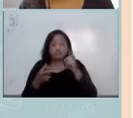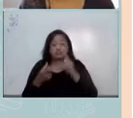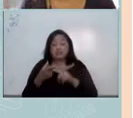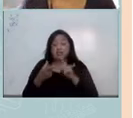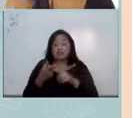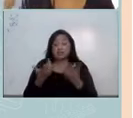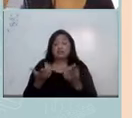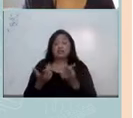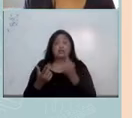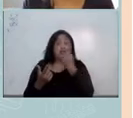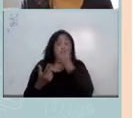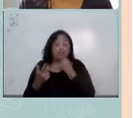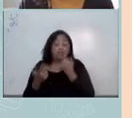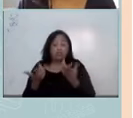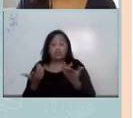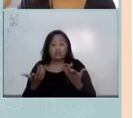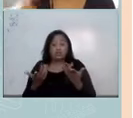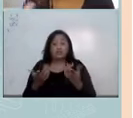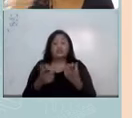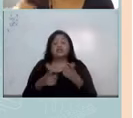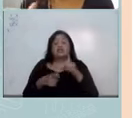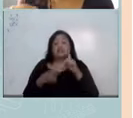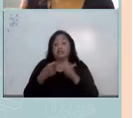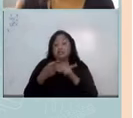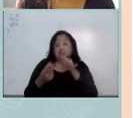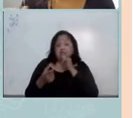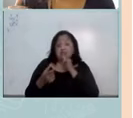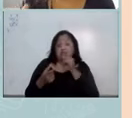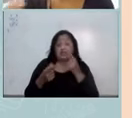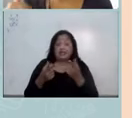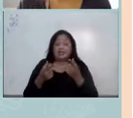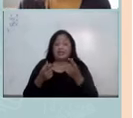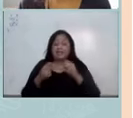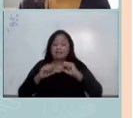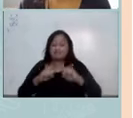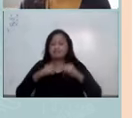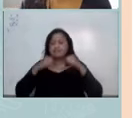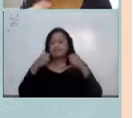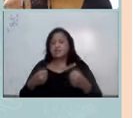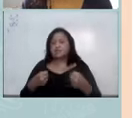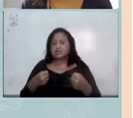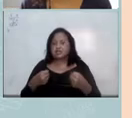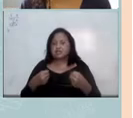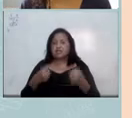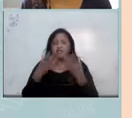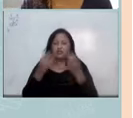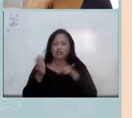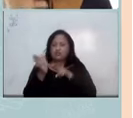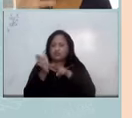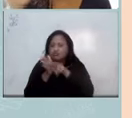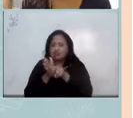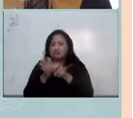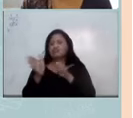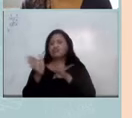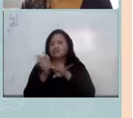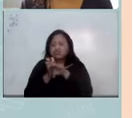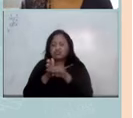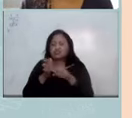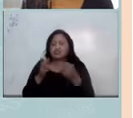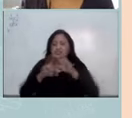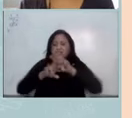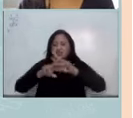por exemplo, que é bastante ácido e aí impede a proliferação de muitos micro-organismos, né, de muitos invasores. Então, ou seja, são